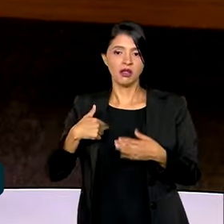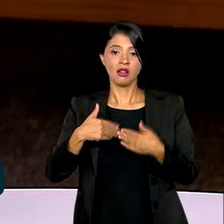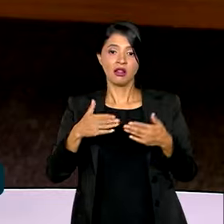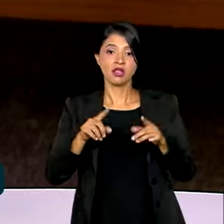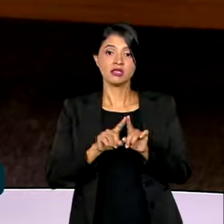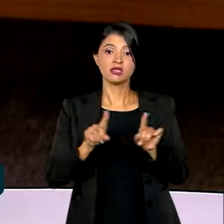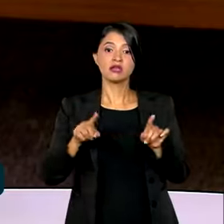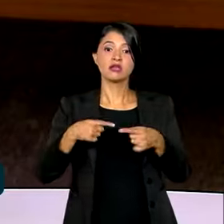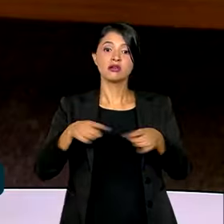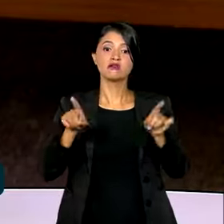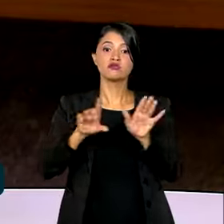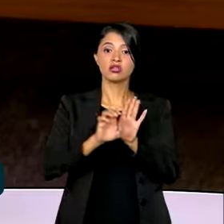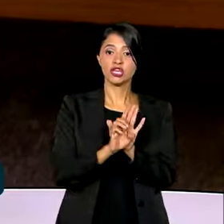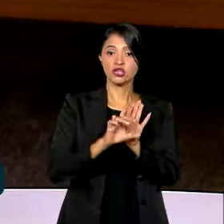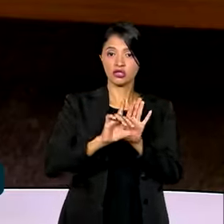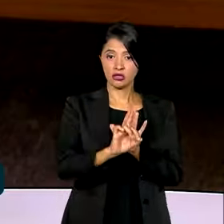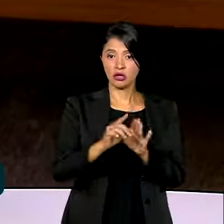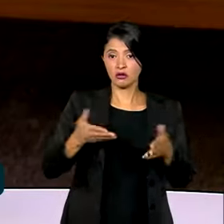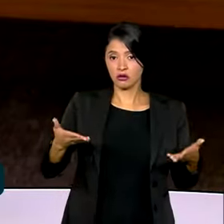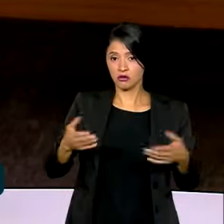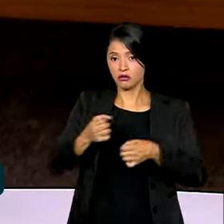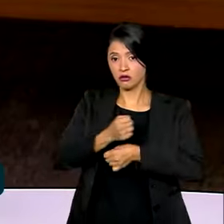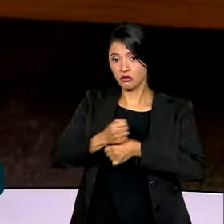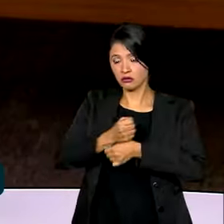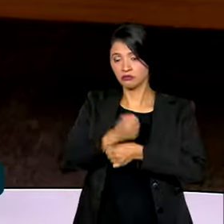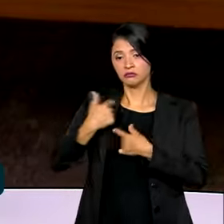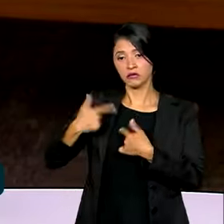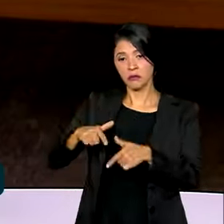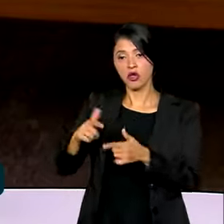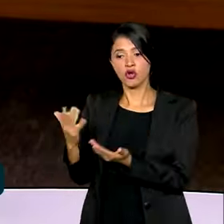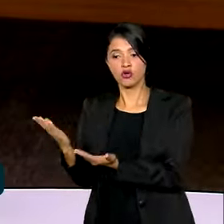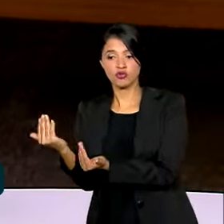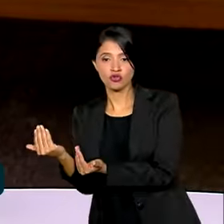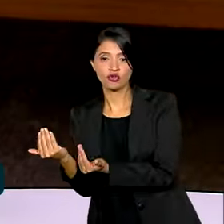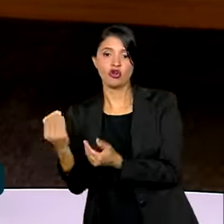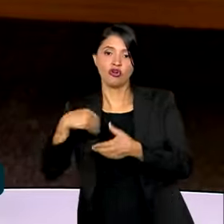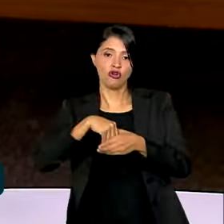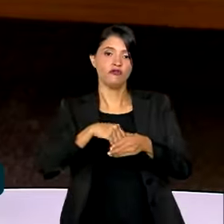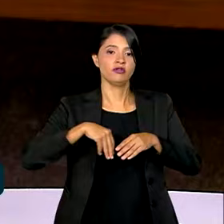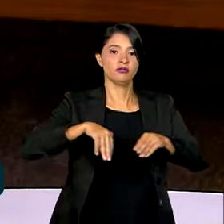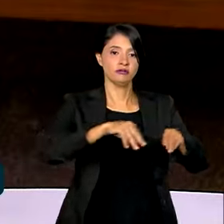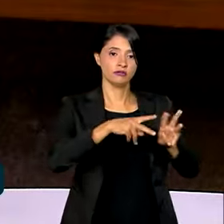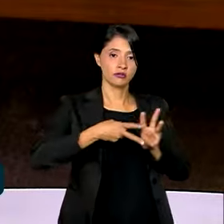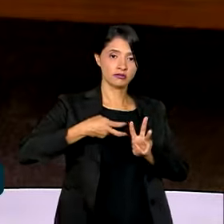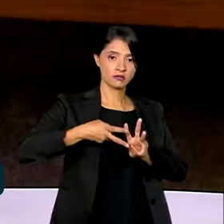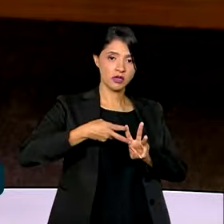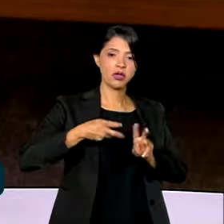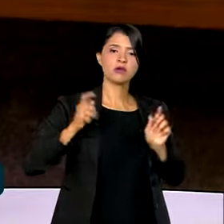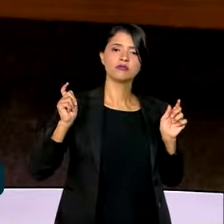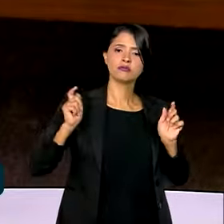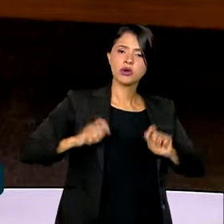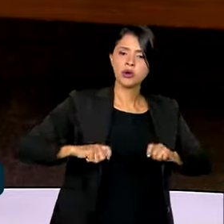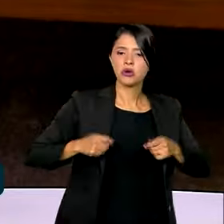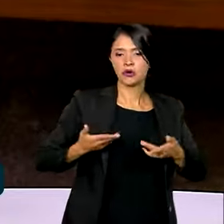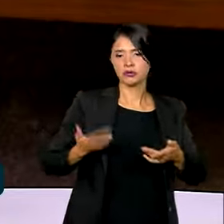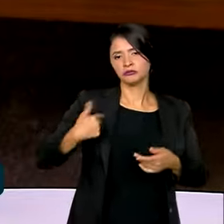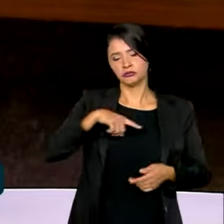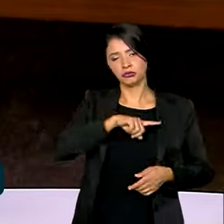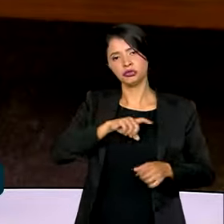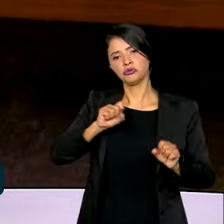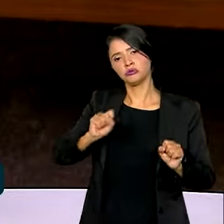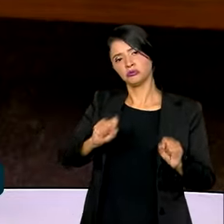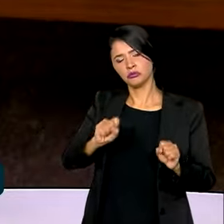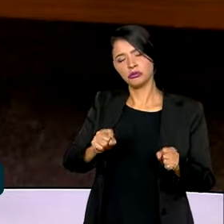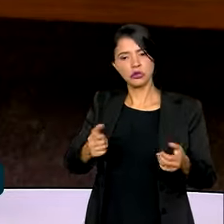um edital esse ano, né, para trabalhar com a juventude dentro dos territórios, para que possa, né, que a gente possa,